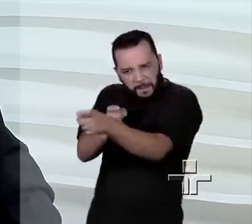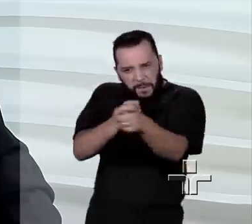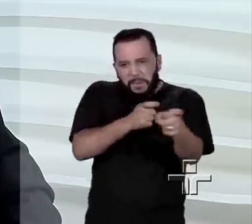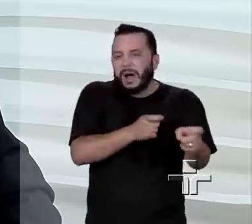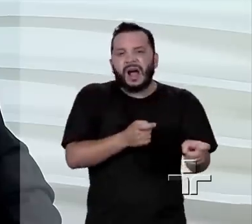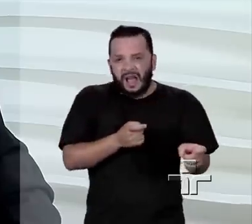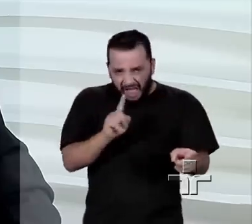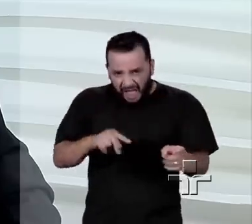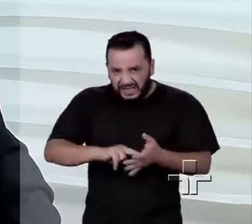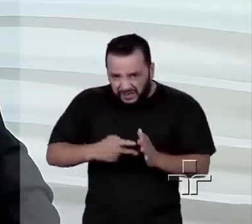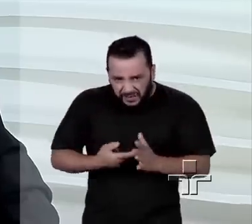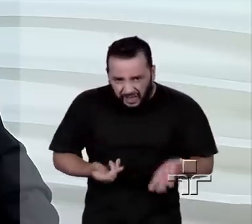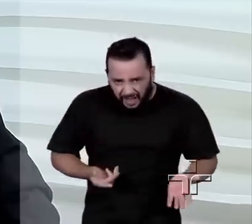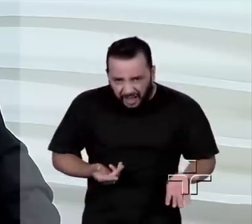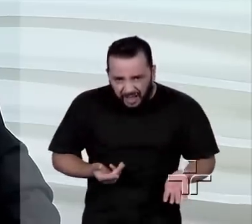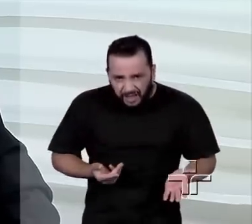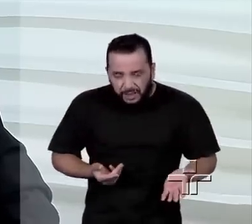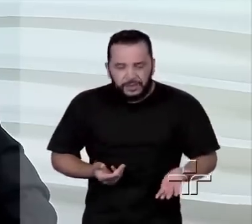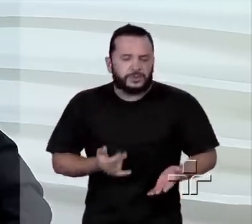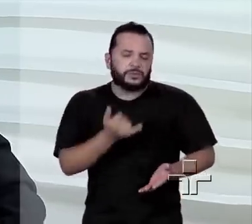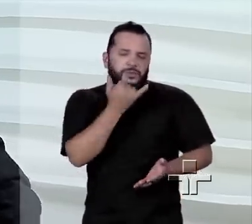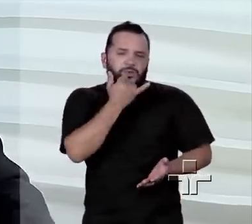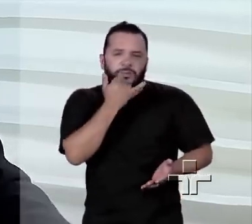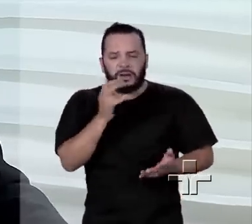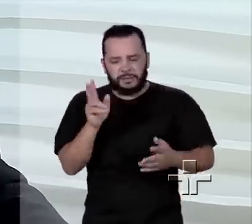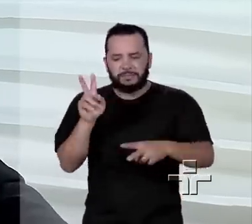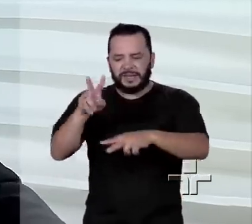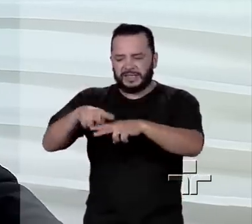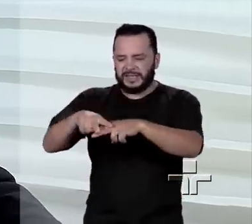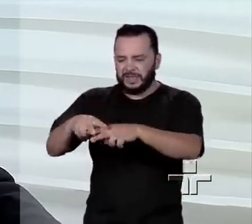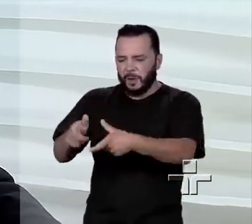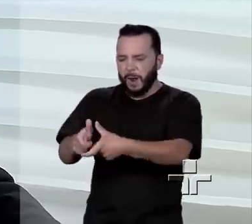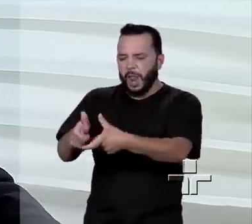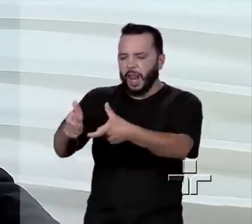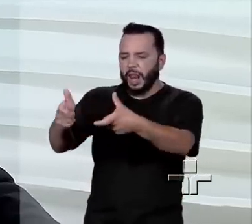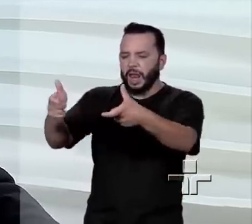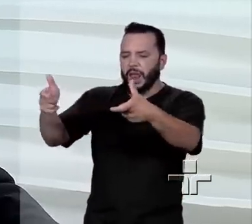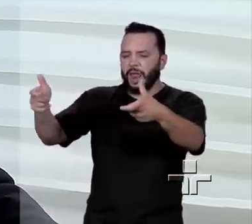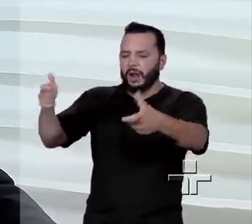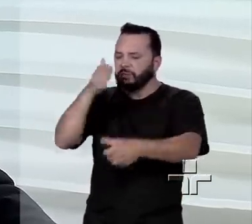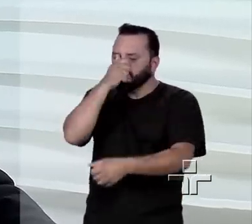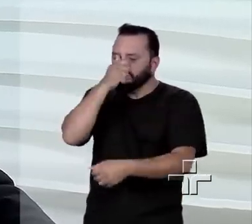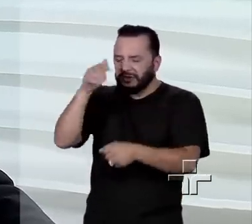Como resolver isso? Questão de superpopulação carcerária, não dá para você ter